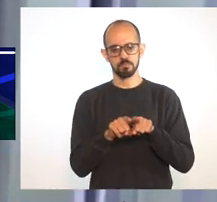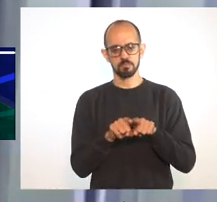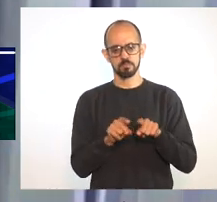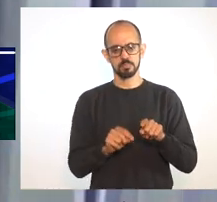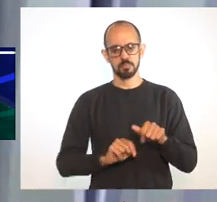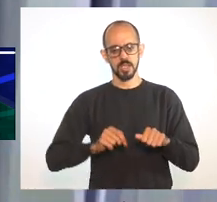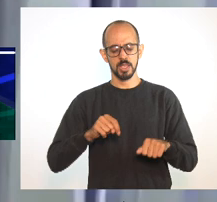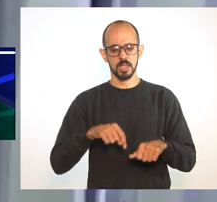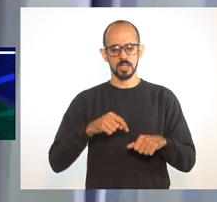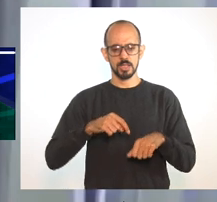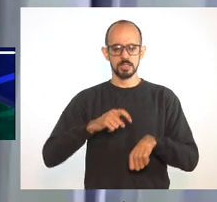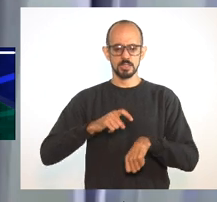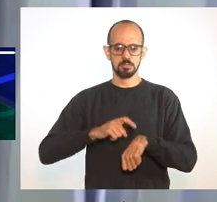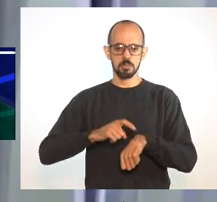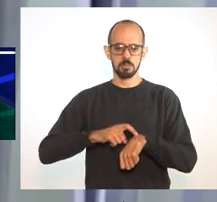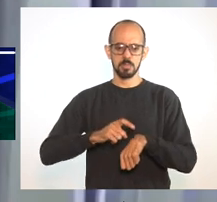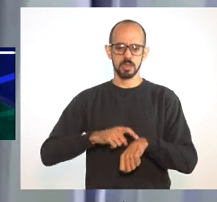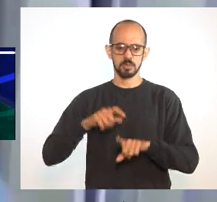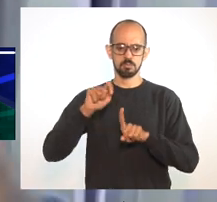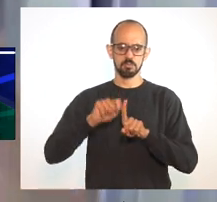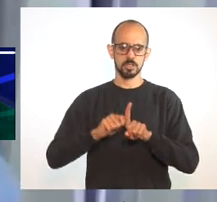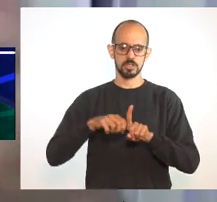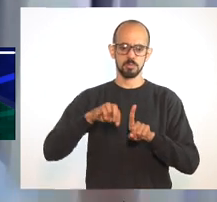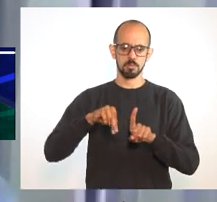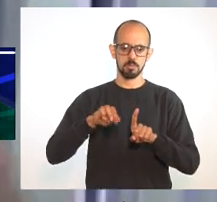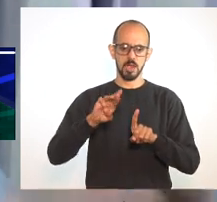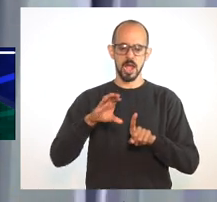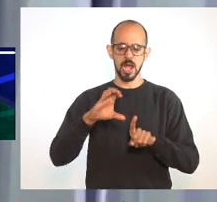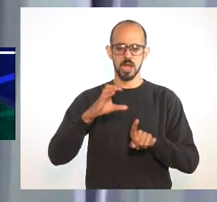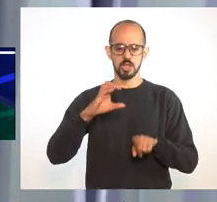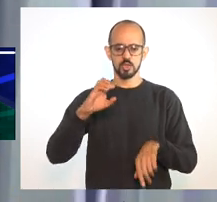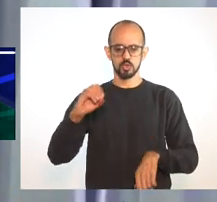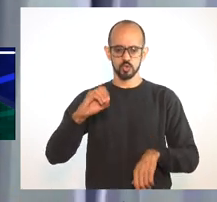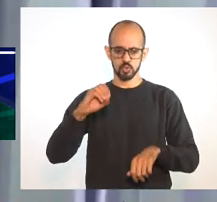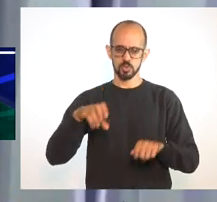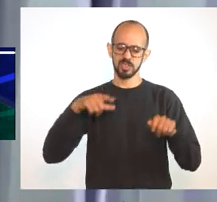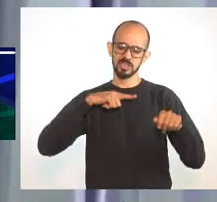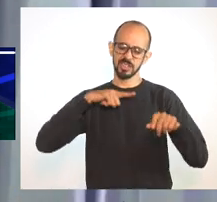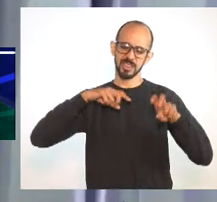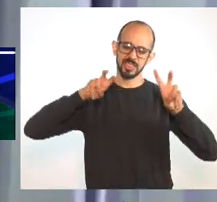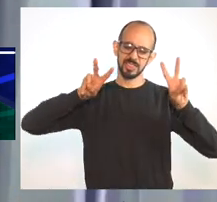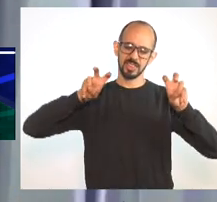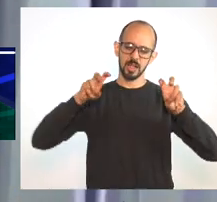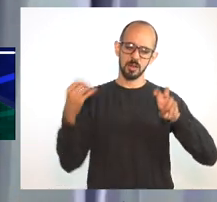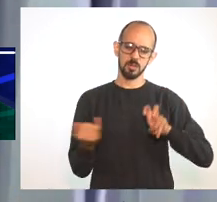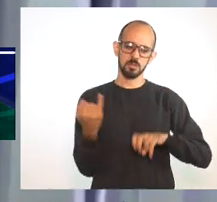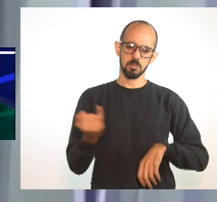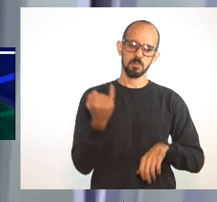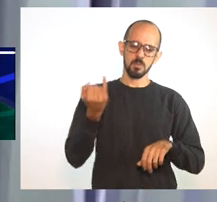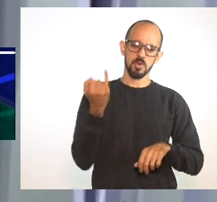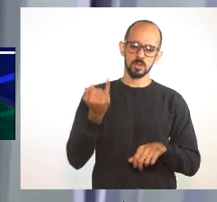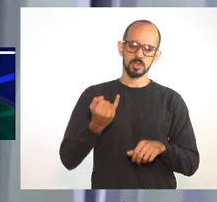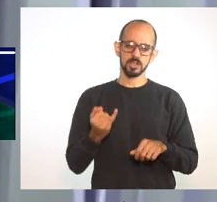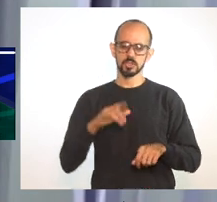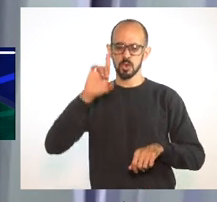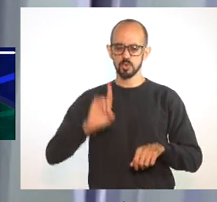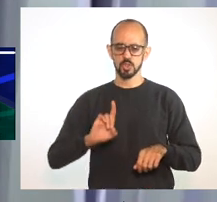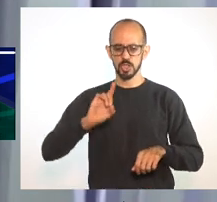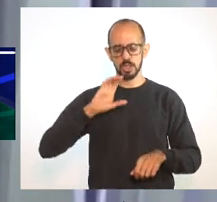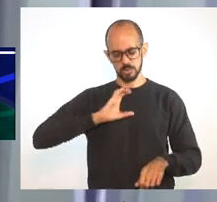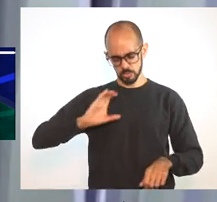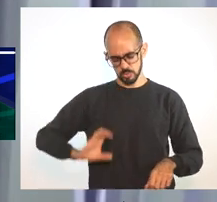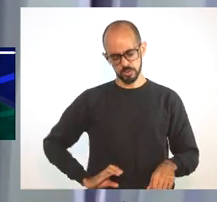mês de março, saúdo à presidência, com vários temas importantes relacionados aos direitos, à cidadania, ao